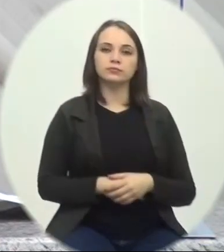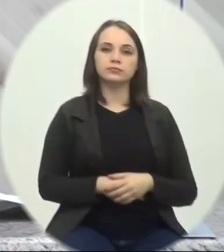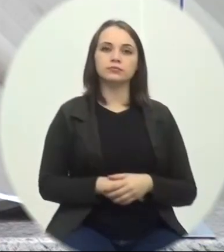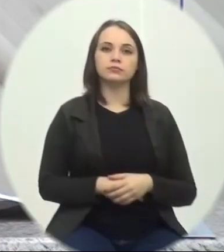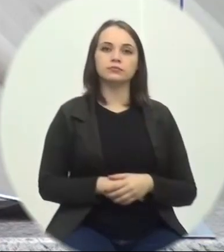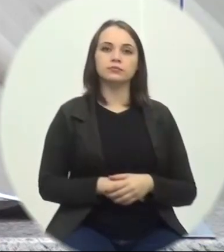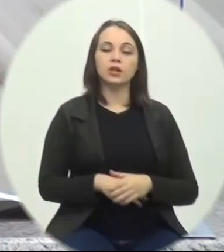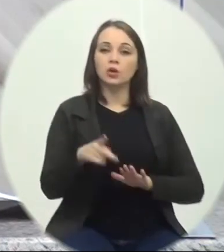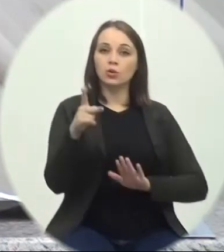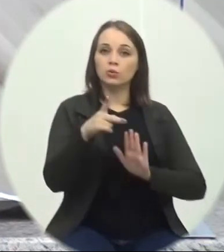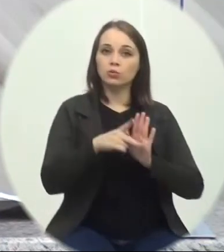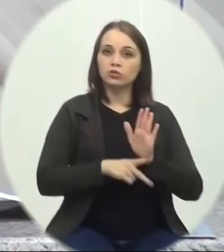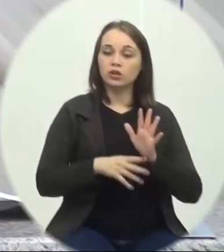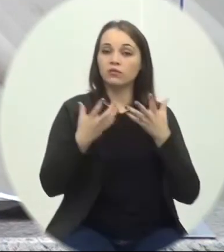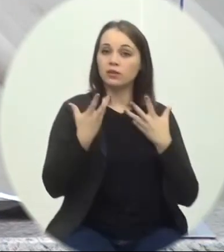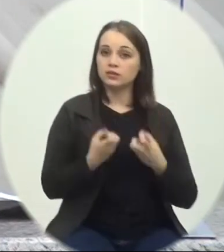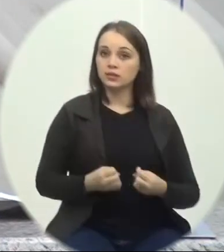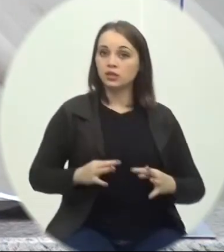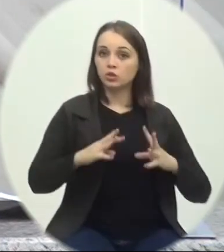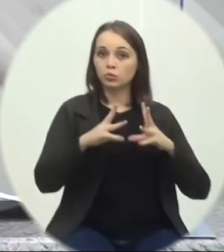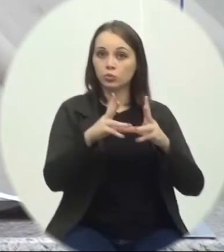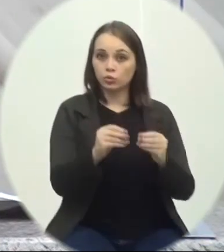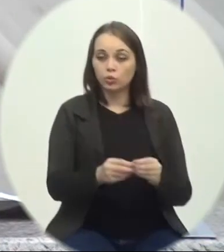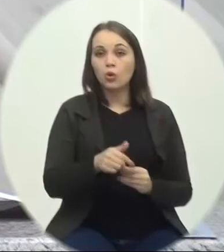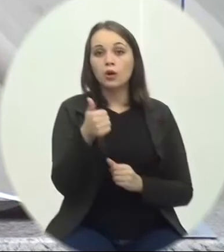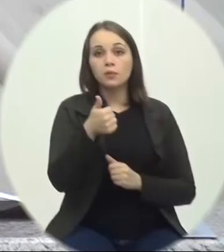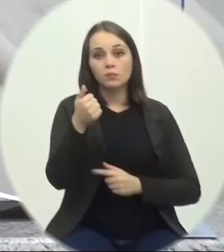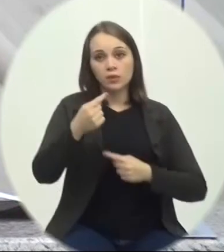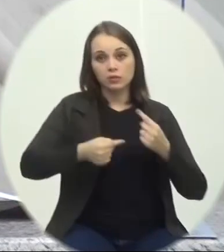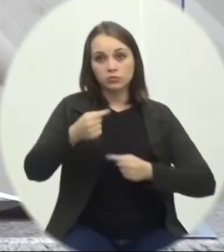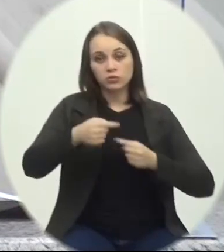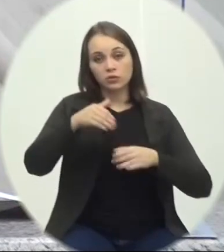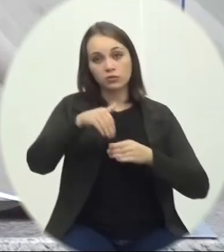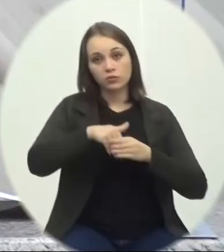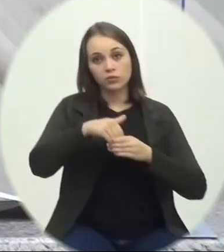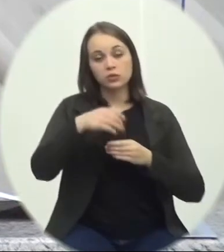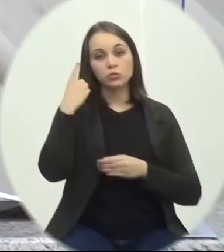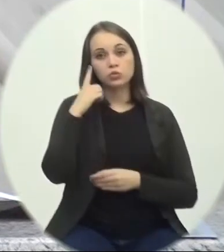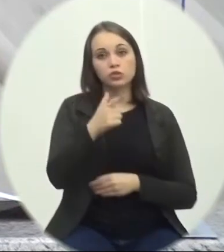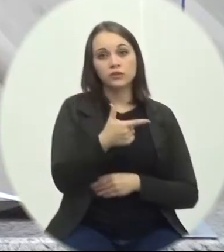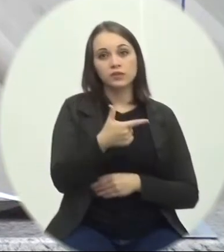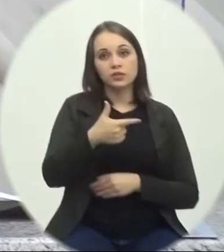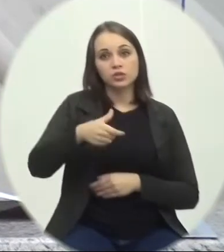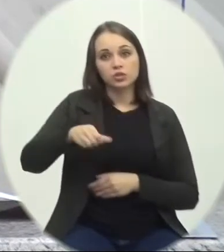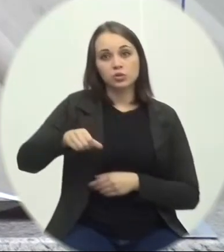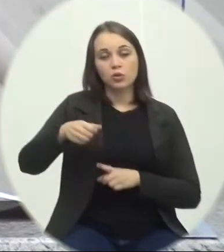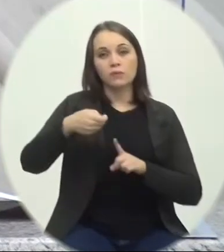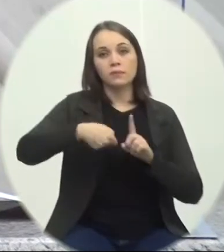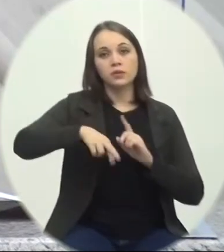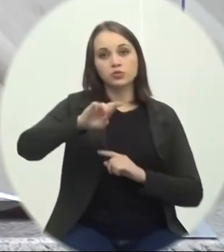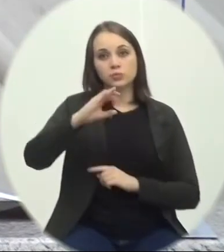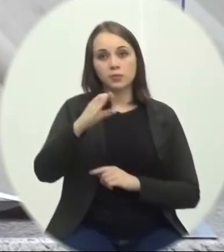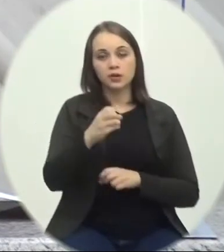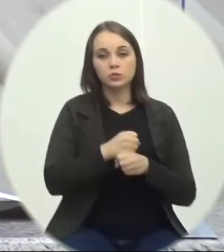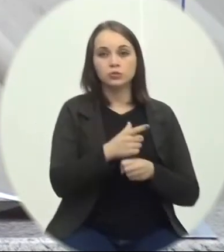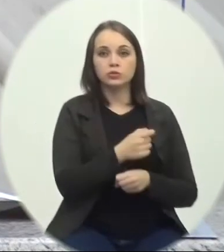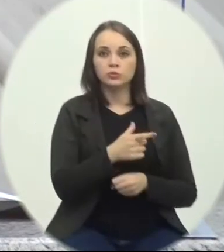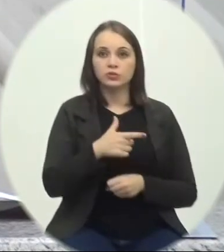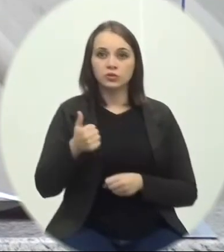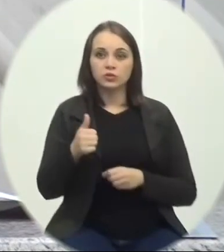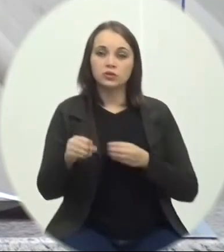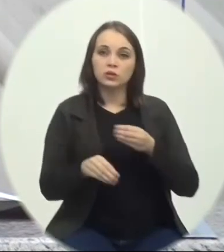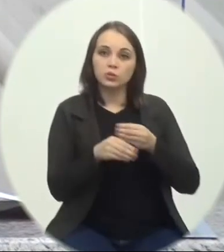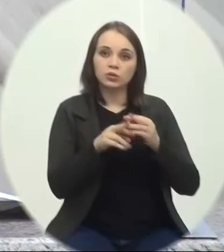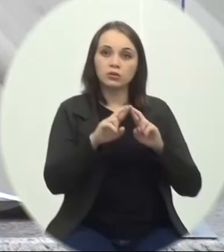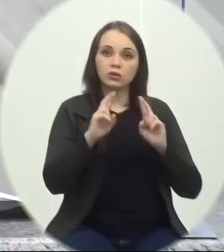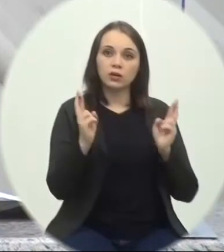o projeto foi aprovado por unanimidade em primeira discussão e votação em 29 de 3 de 2021 tendo sido incluído nessa hora do dia